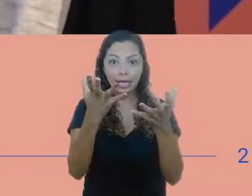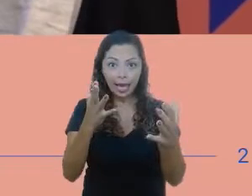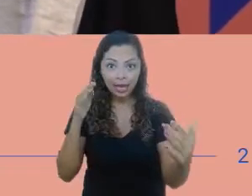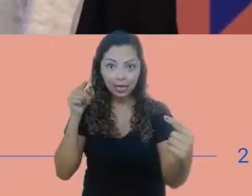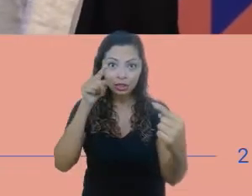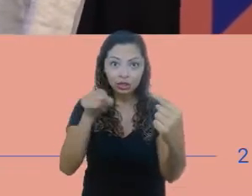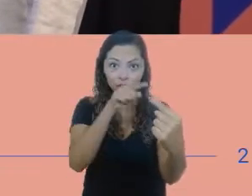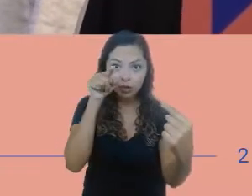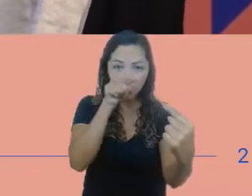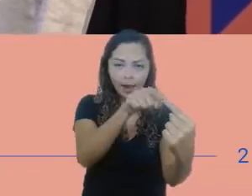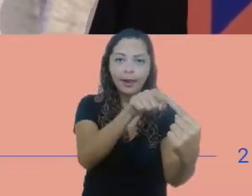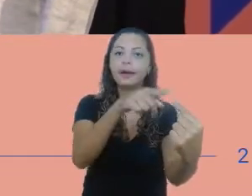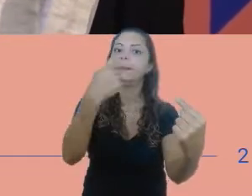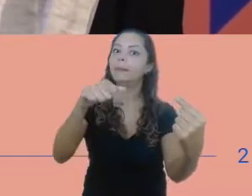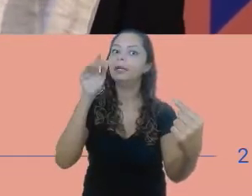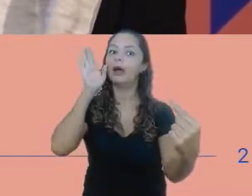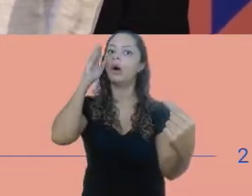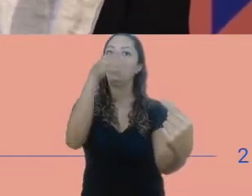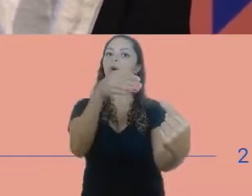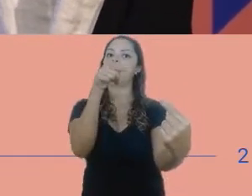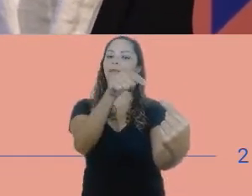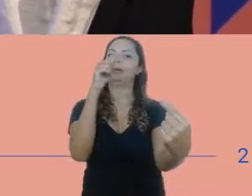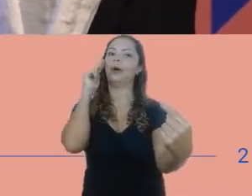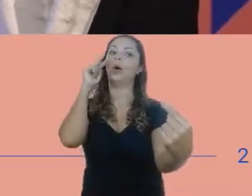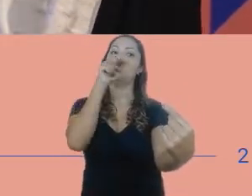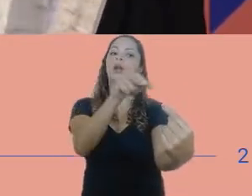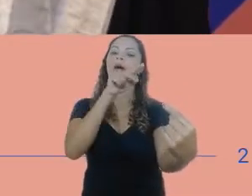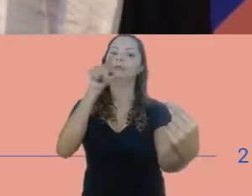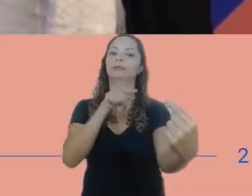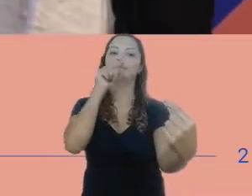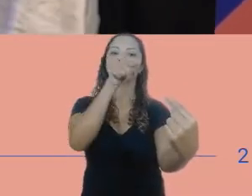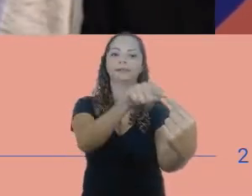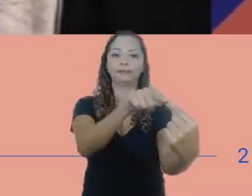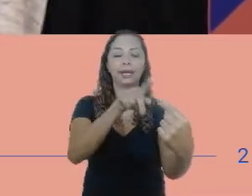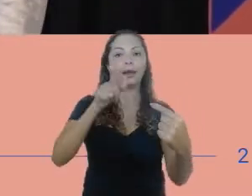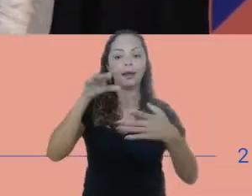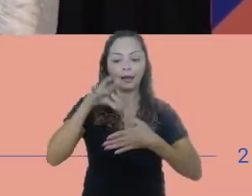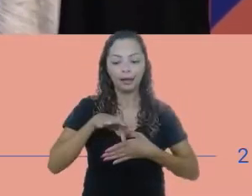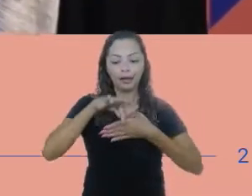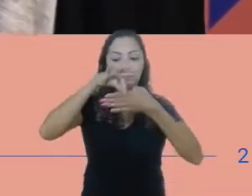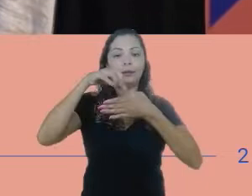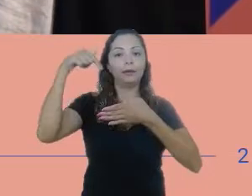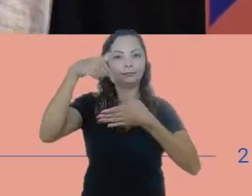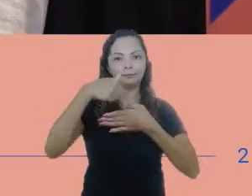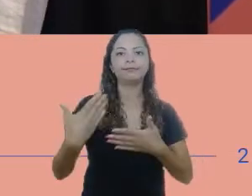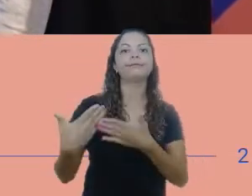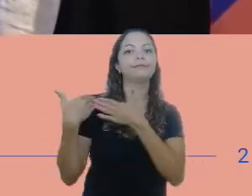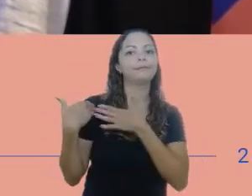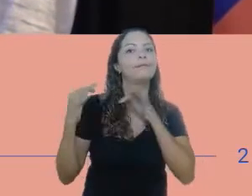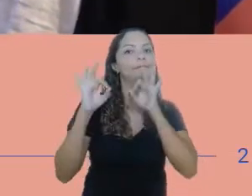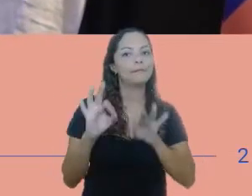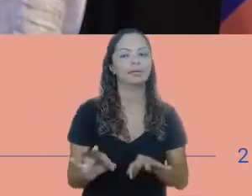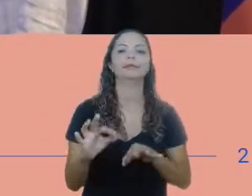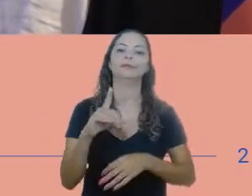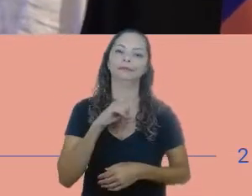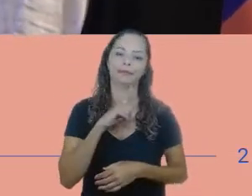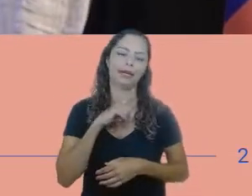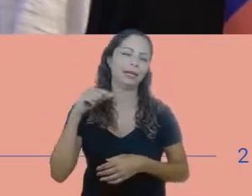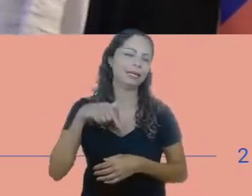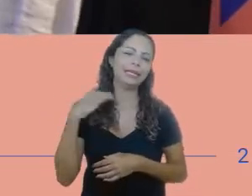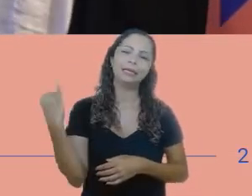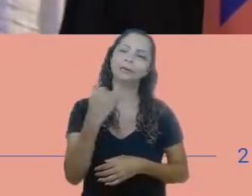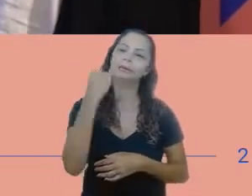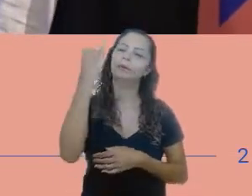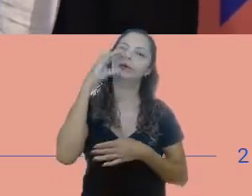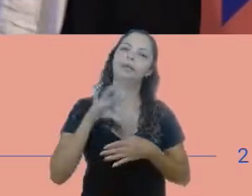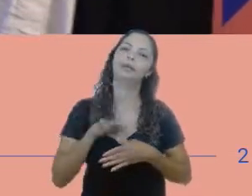olhar para onde você quer chegar e o papel da liderança nesse momento é extremamente importante então elas trazem as bases